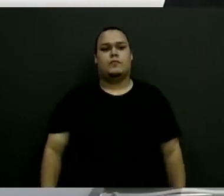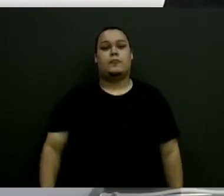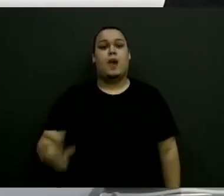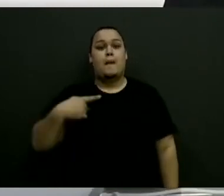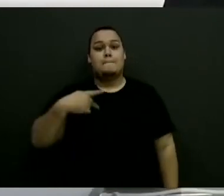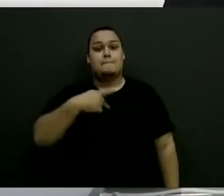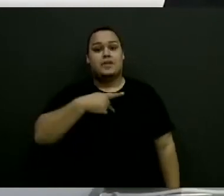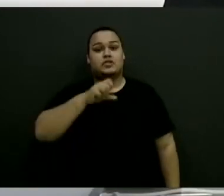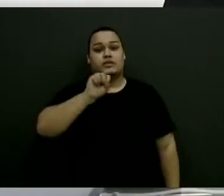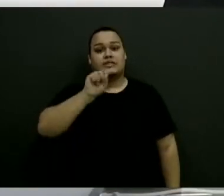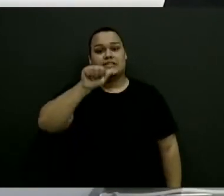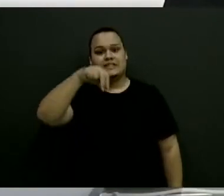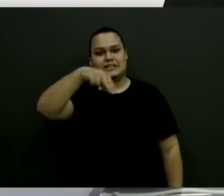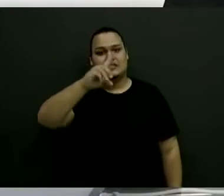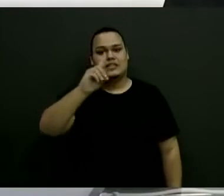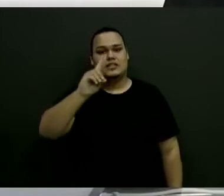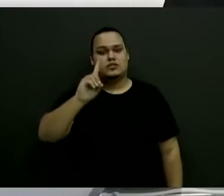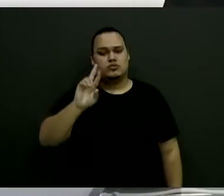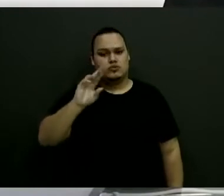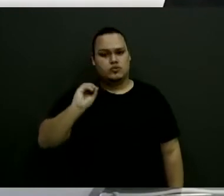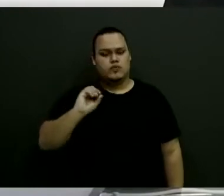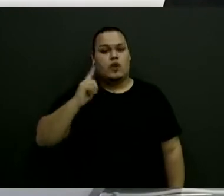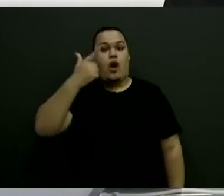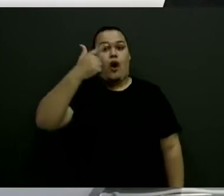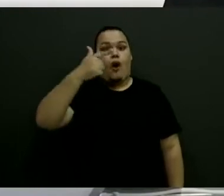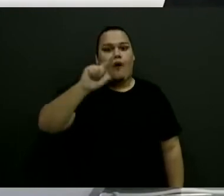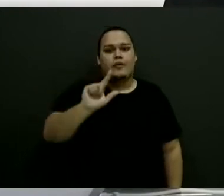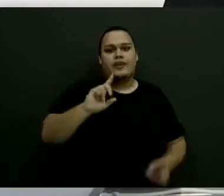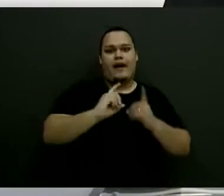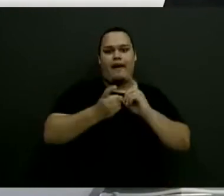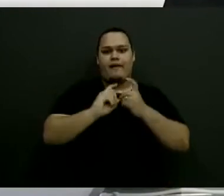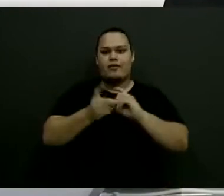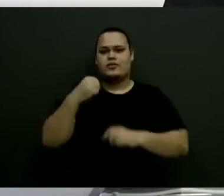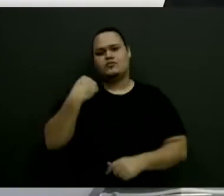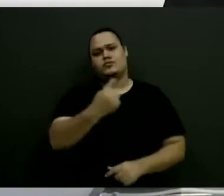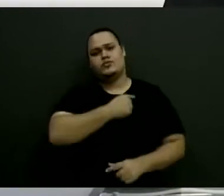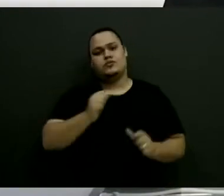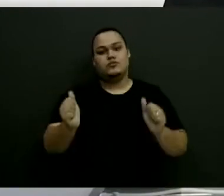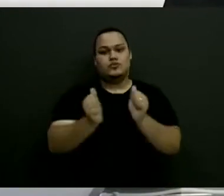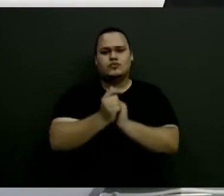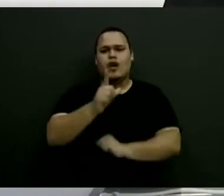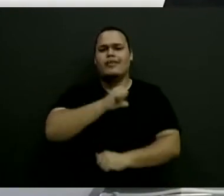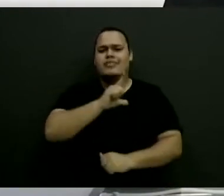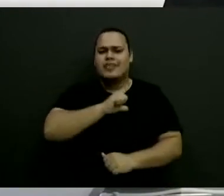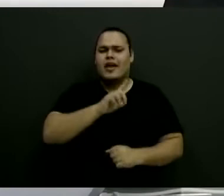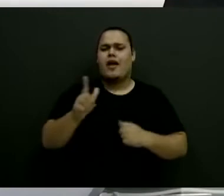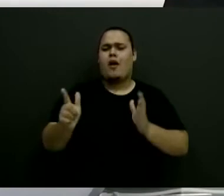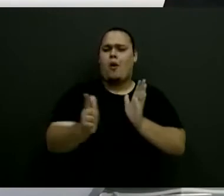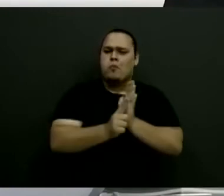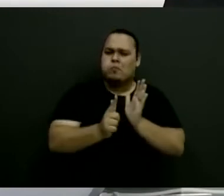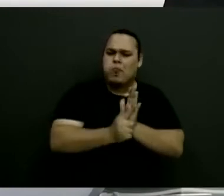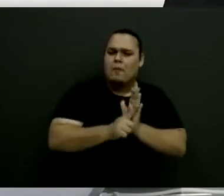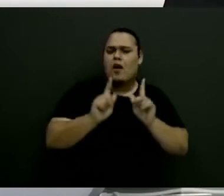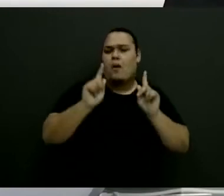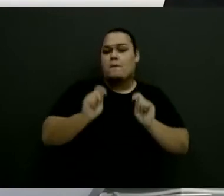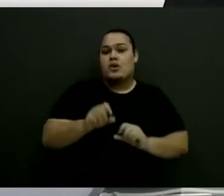Sandro, quando a gente tiver uma outra reunião do GD de São Paulo, eu tenho todo o material do pastor Misael, eu posso